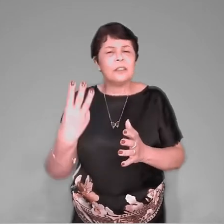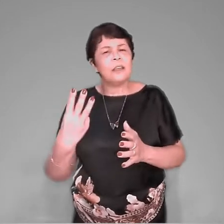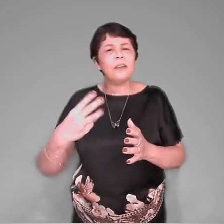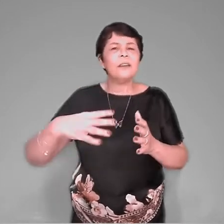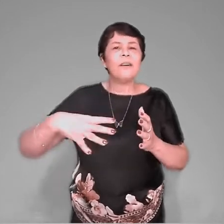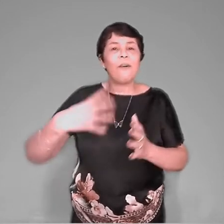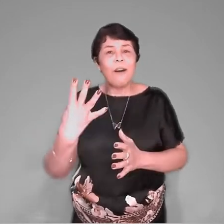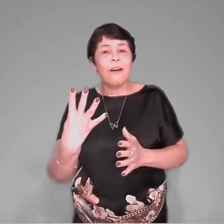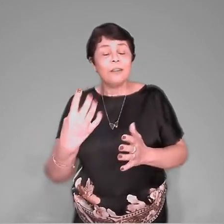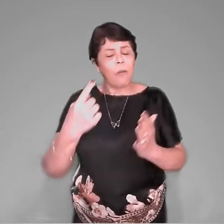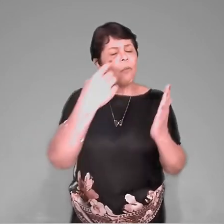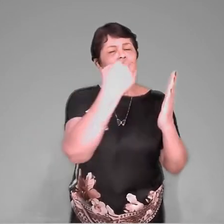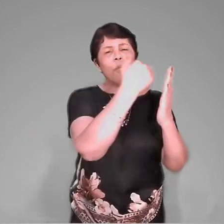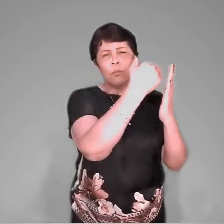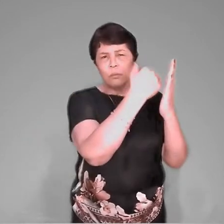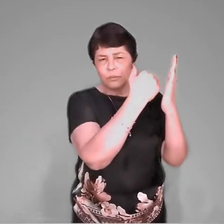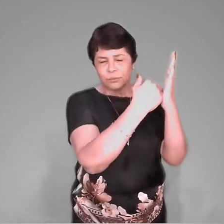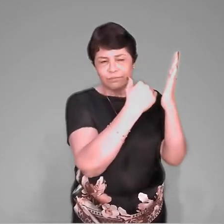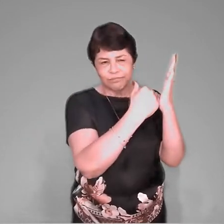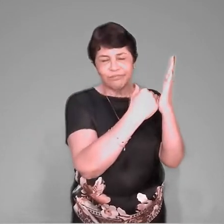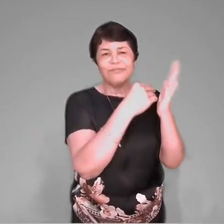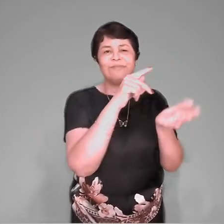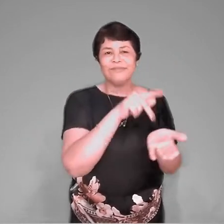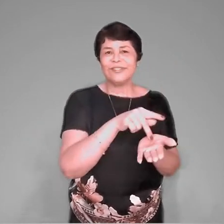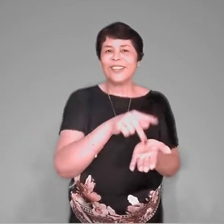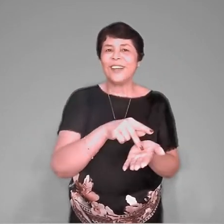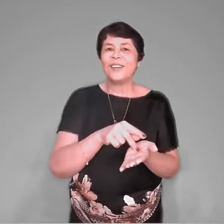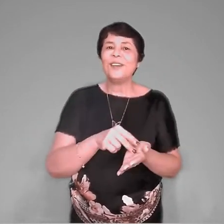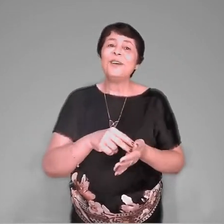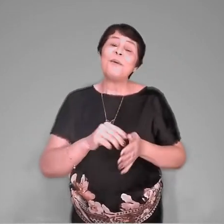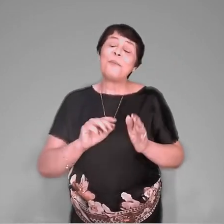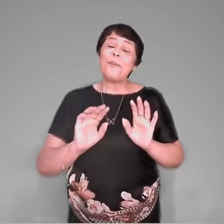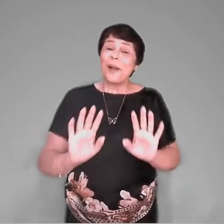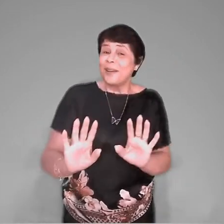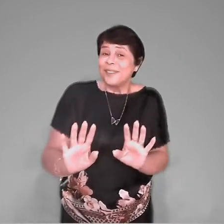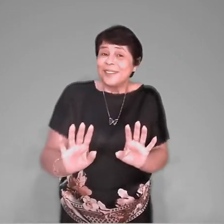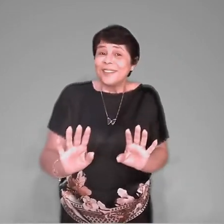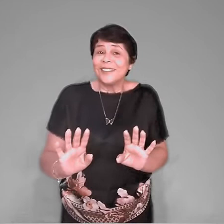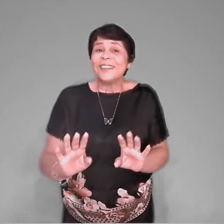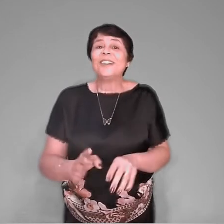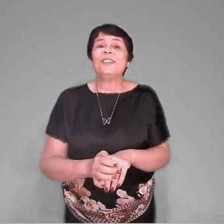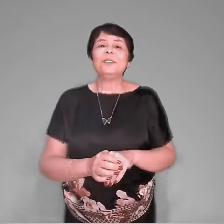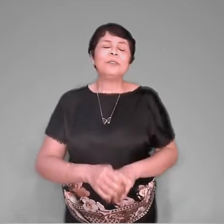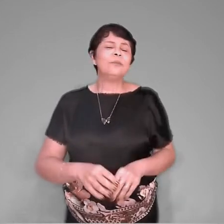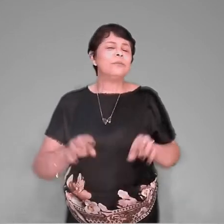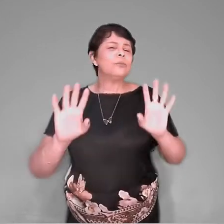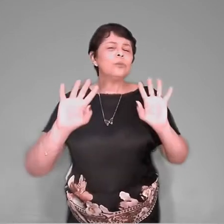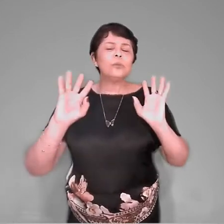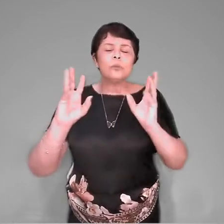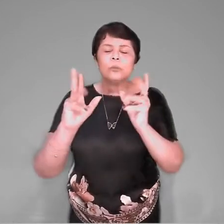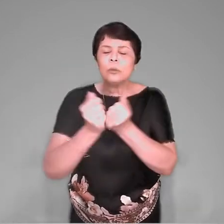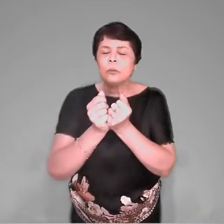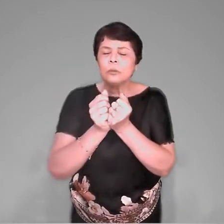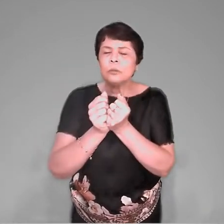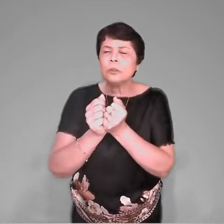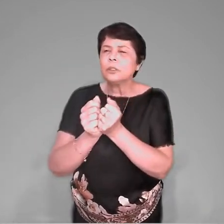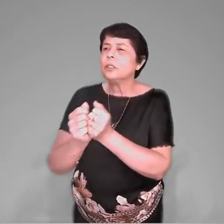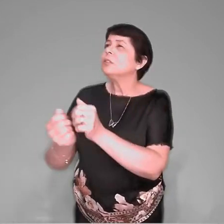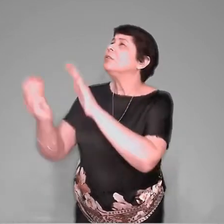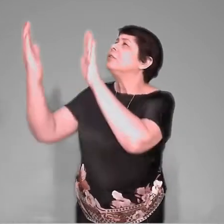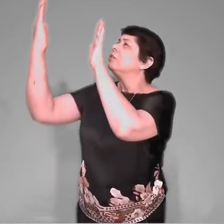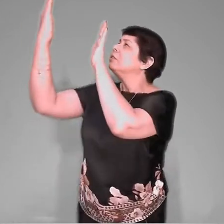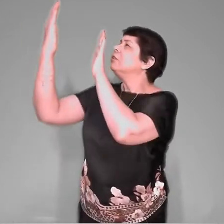primeiramente, apóstolos. Seria em grego, segundamente, não em português não existe isso. Segundamente,